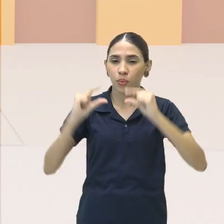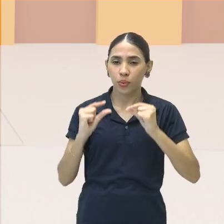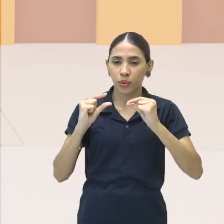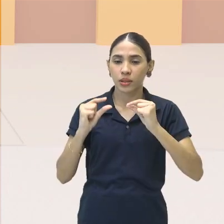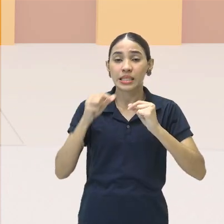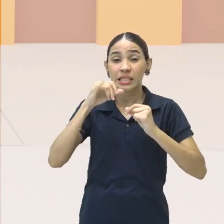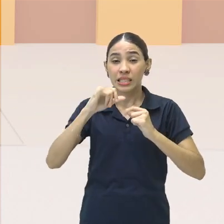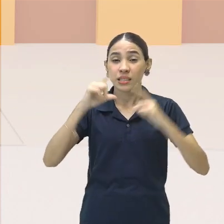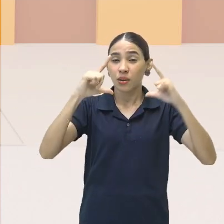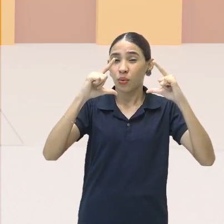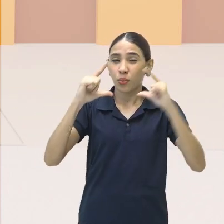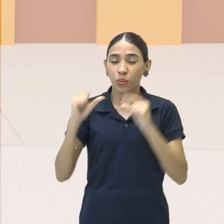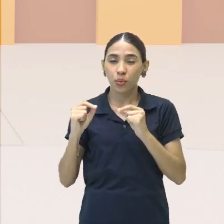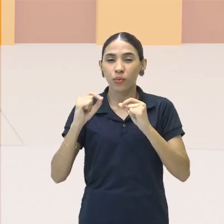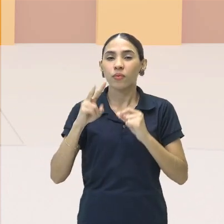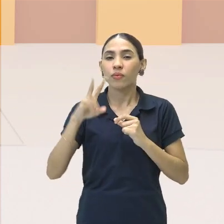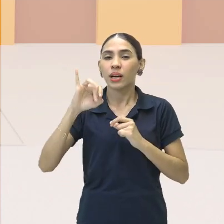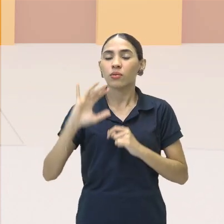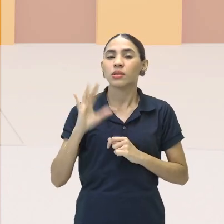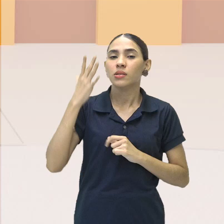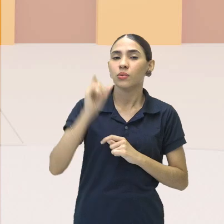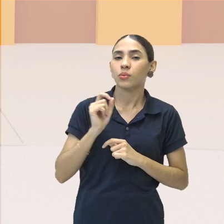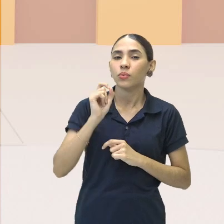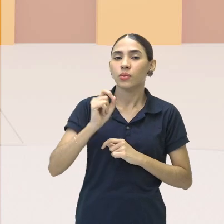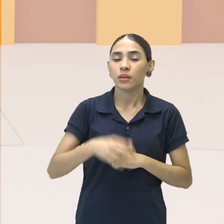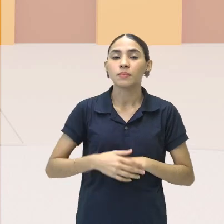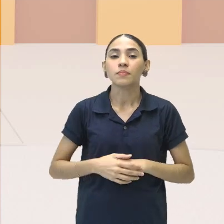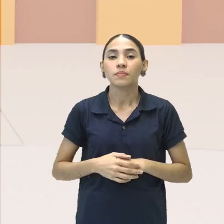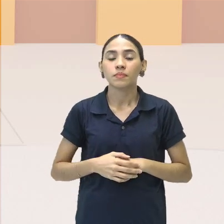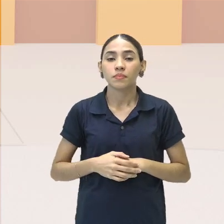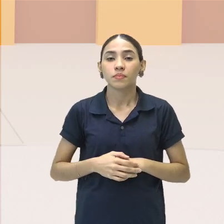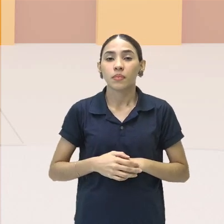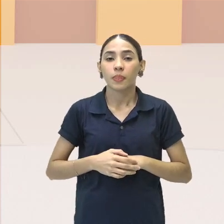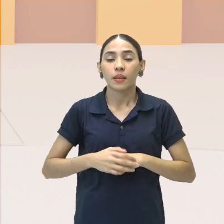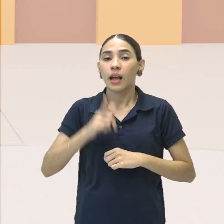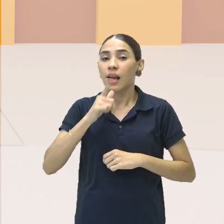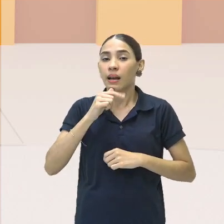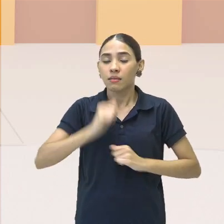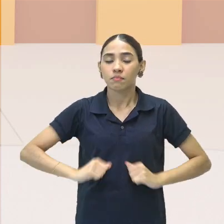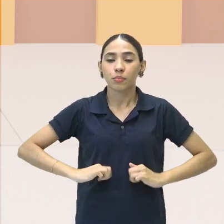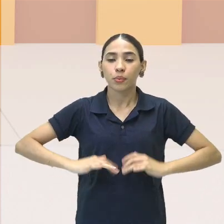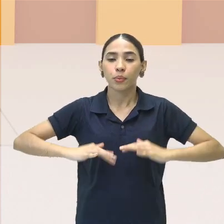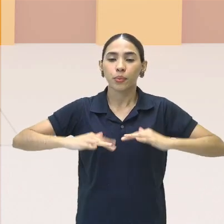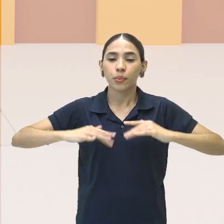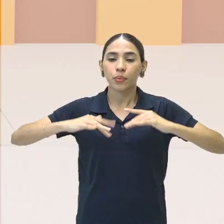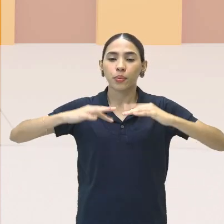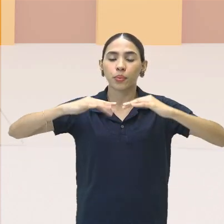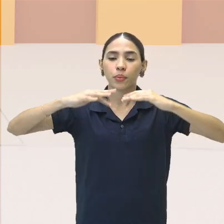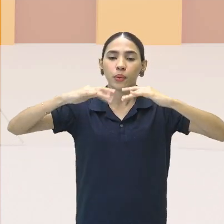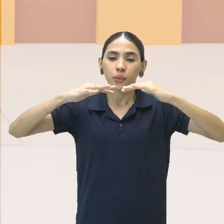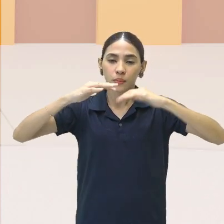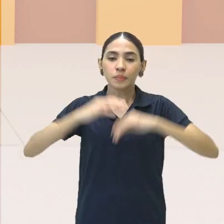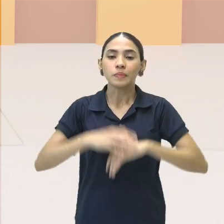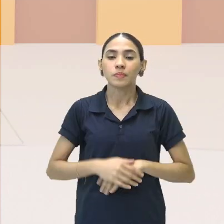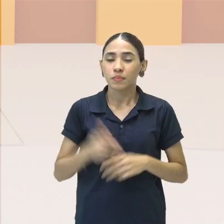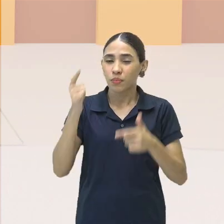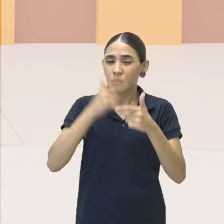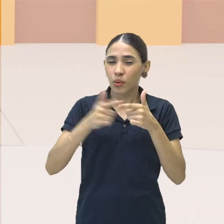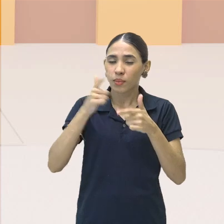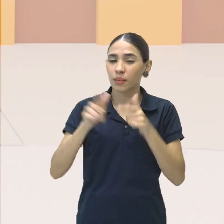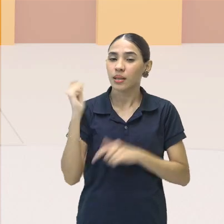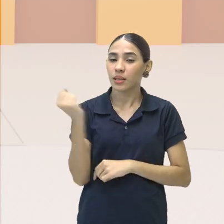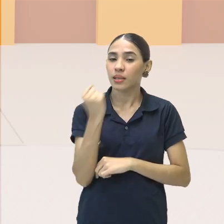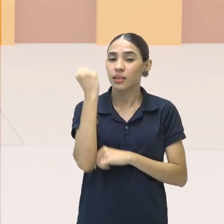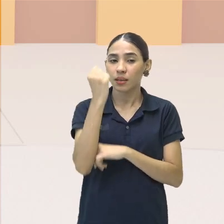menor profundidade, ocasiona justamente focos de enchente, focos de alagamentos, né? Então, isso